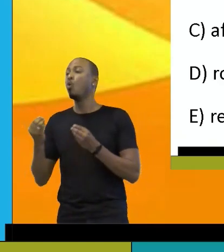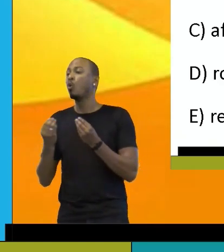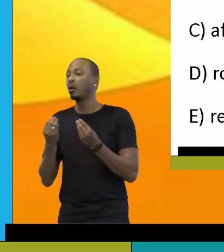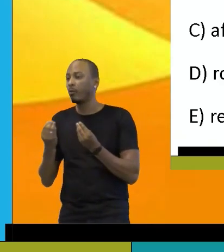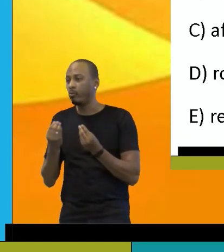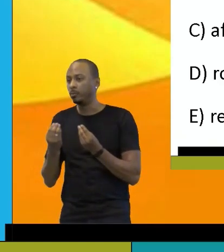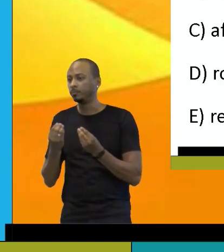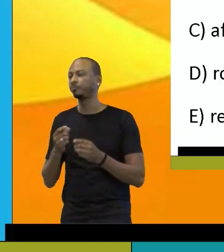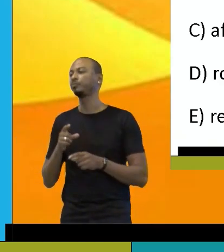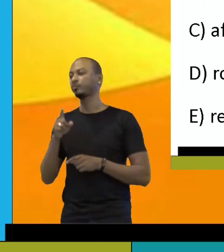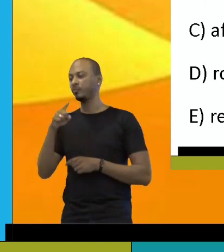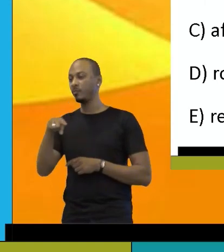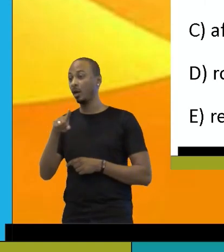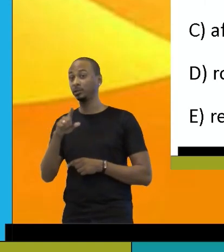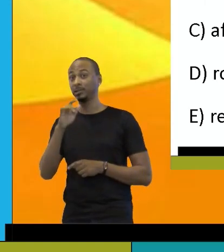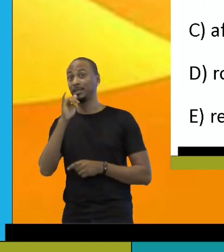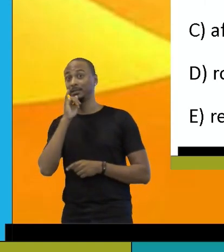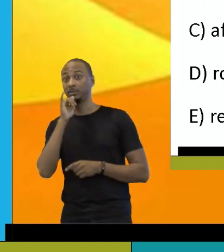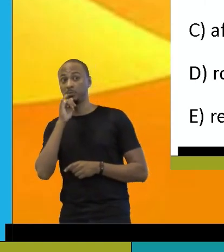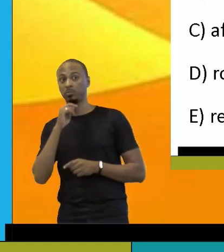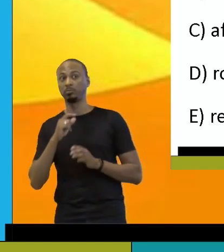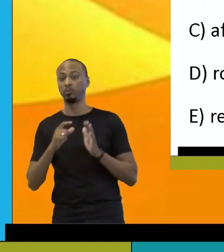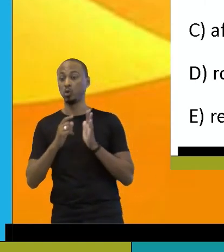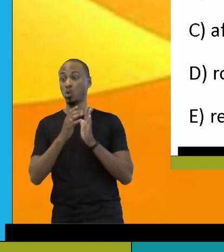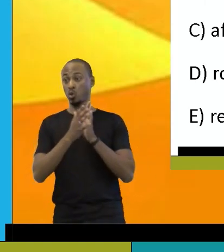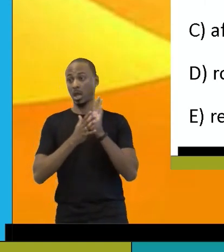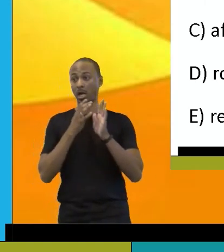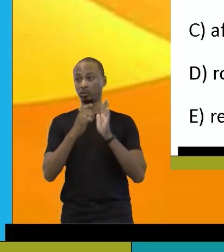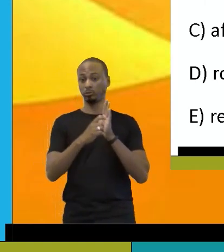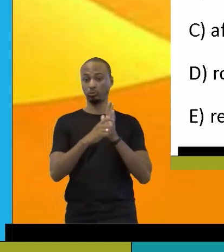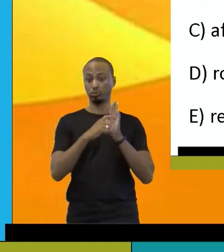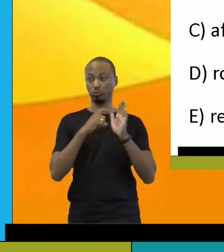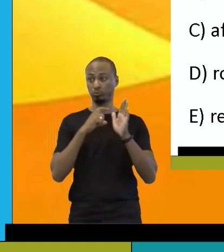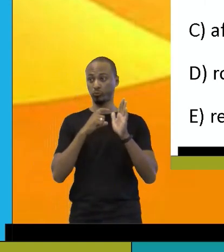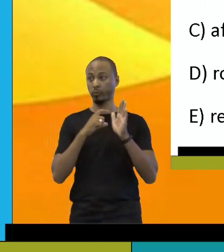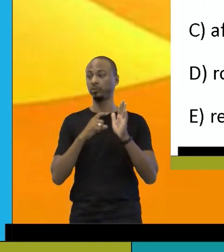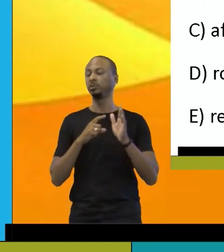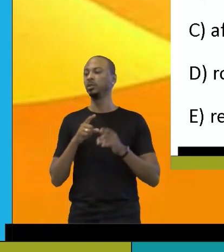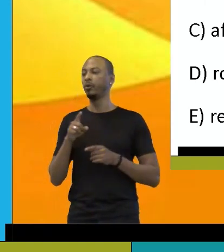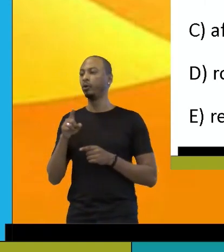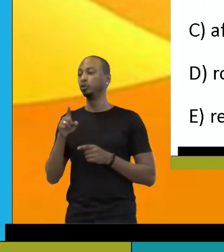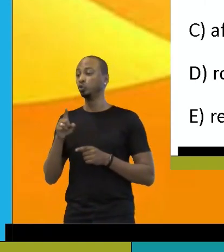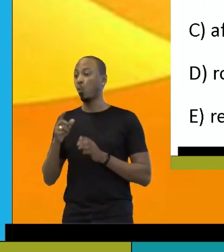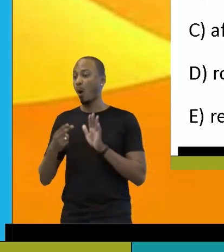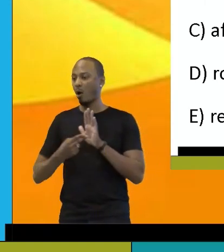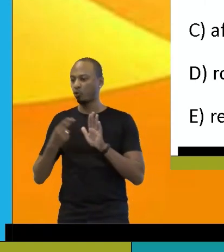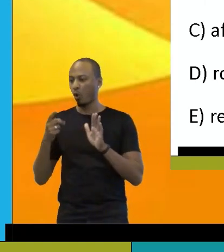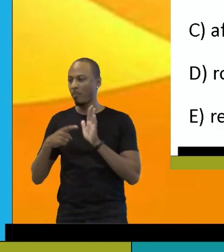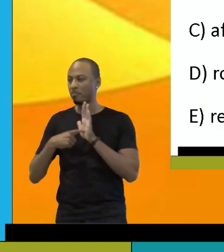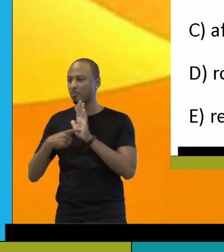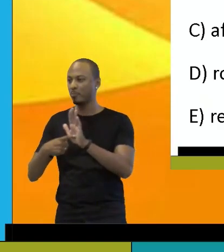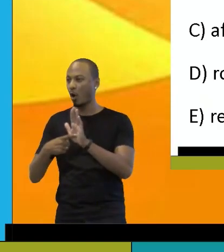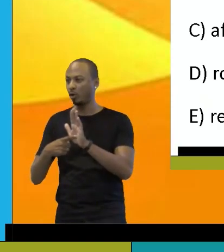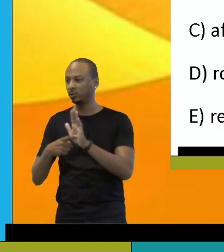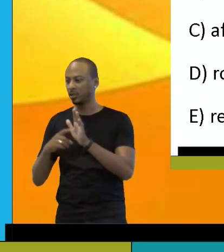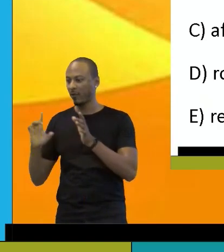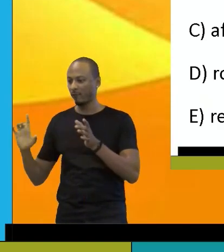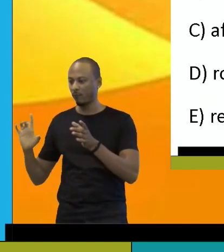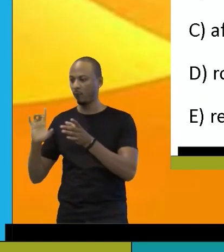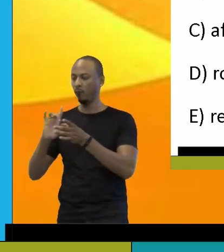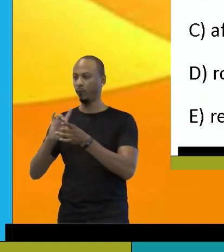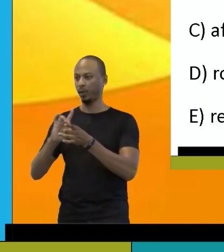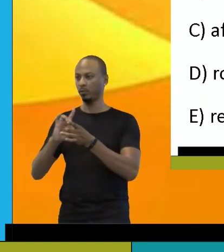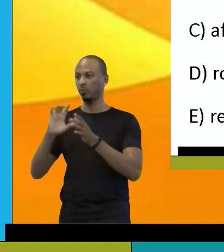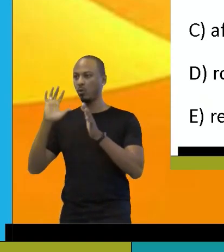No trecho citado, o autor demonstra o vínculo entre o seu pensamento político e o